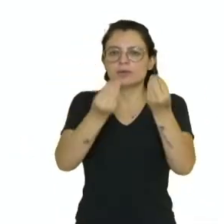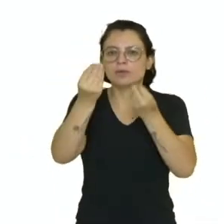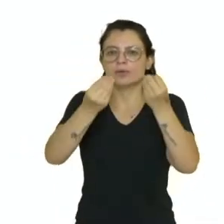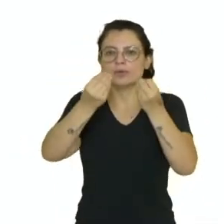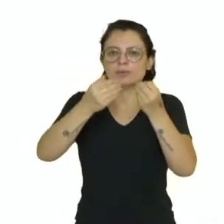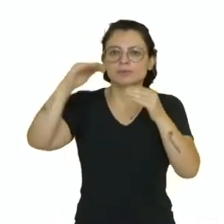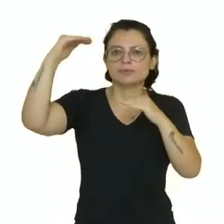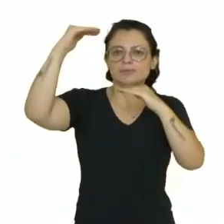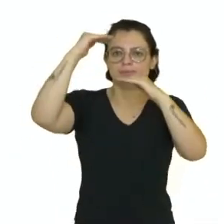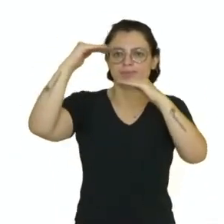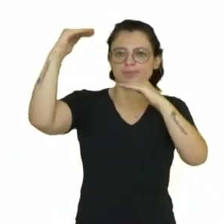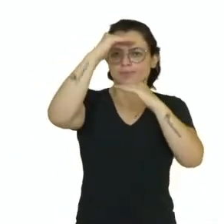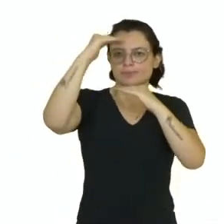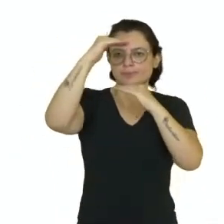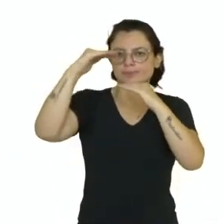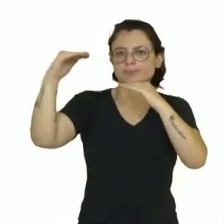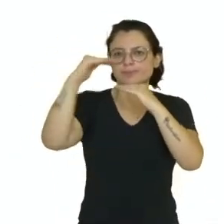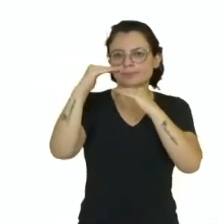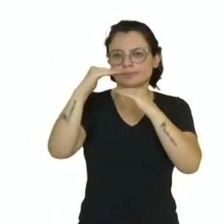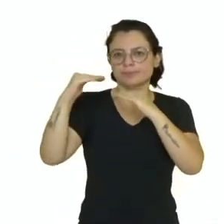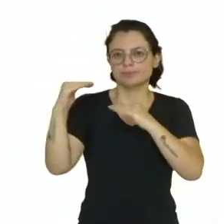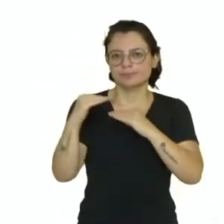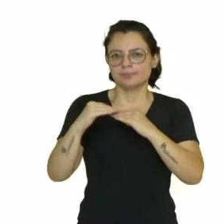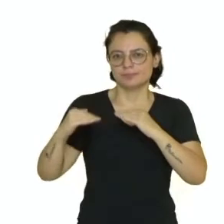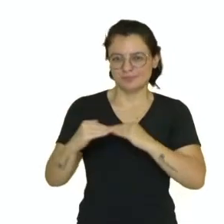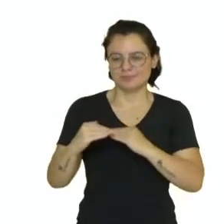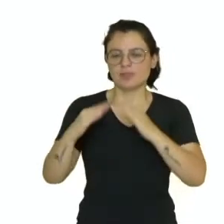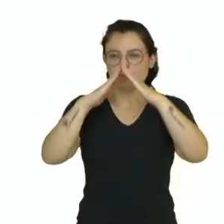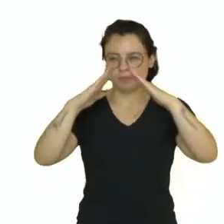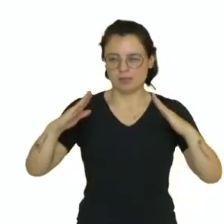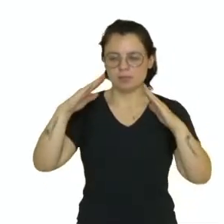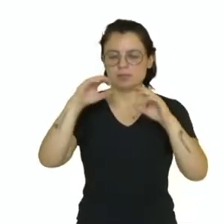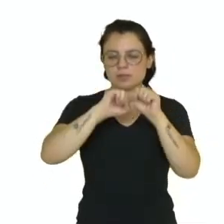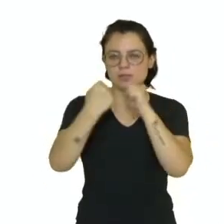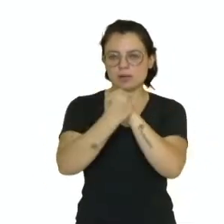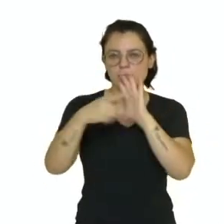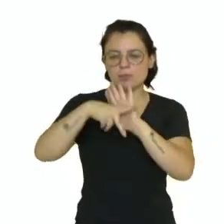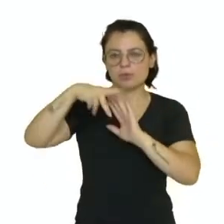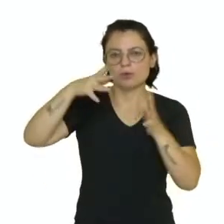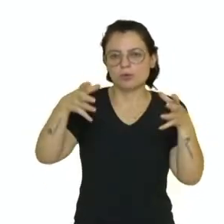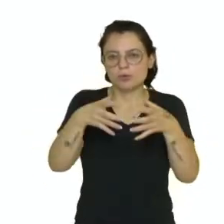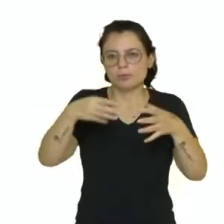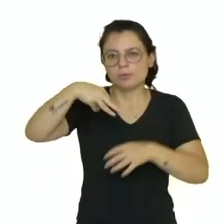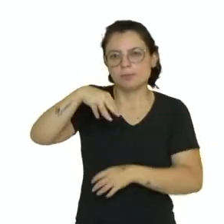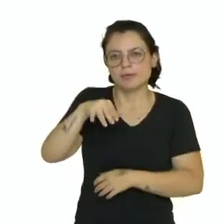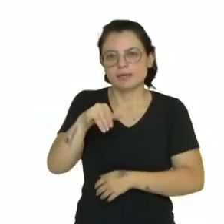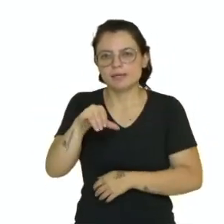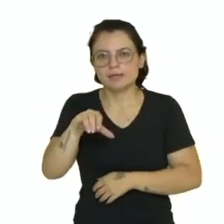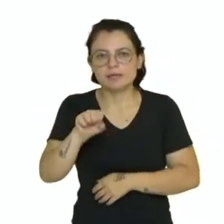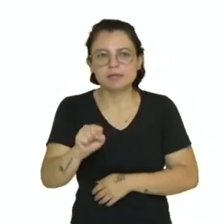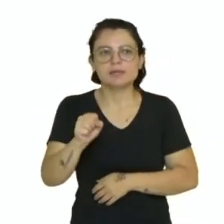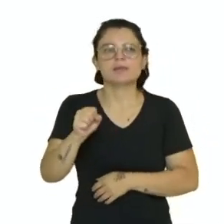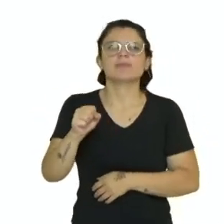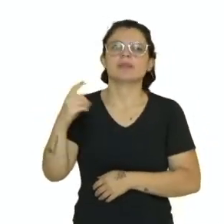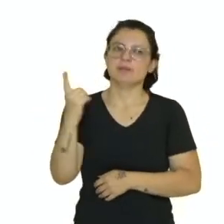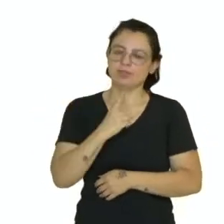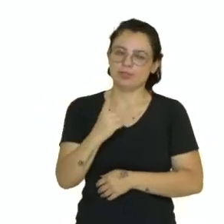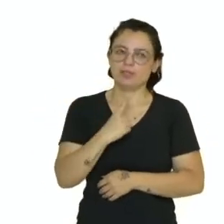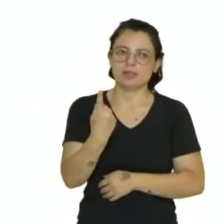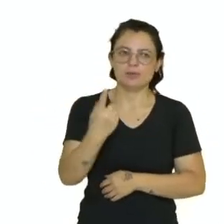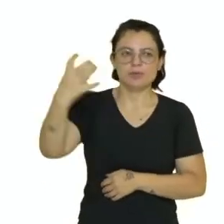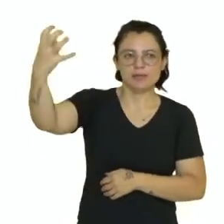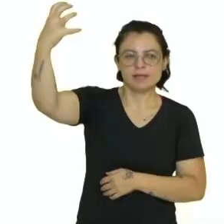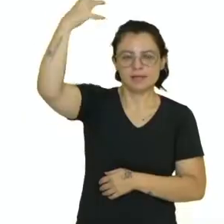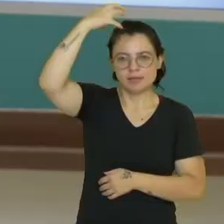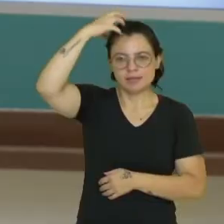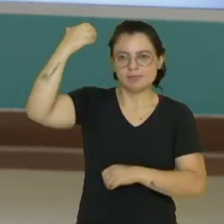social dos maias. A pirâmide social dos maias era formada da seguinte forma, né? Pelo rei, que